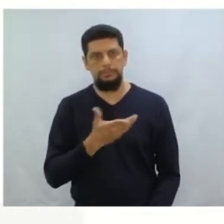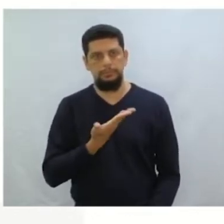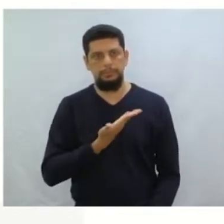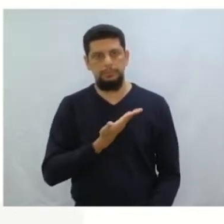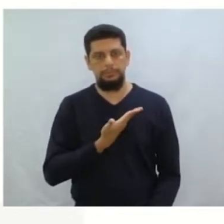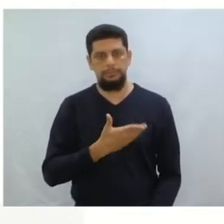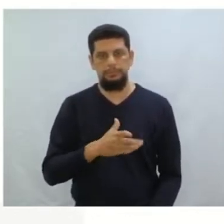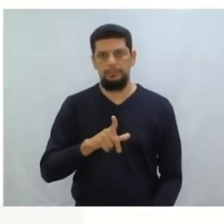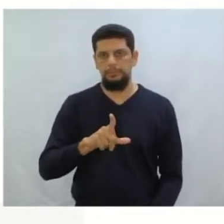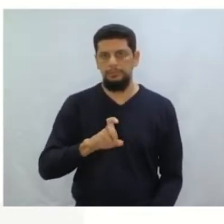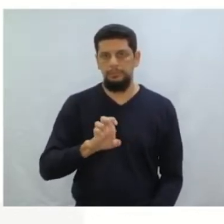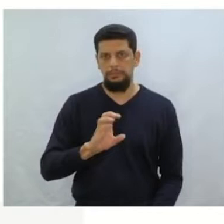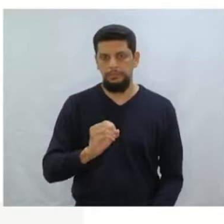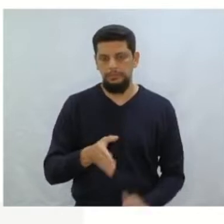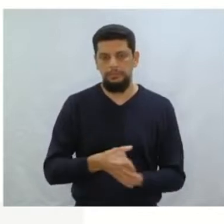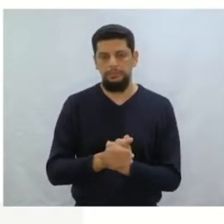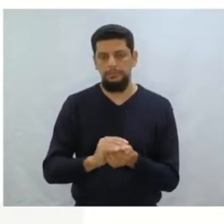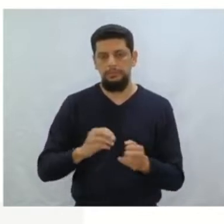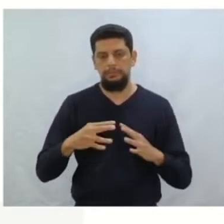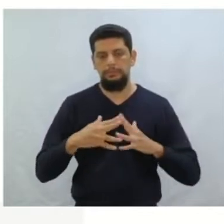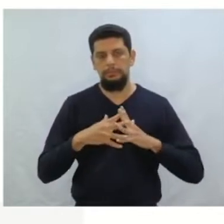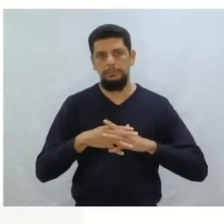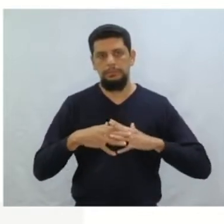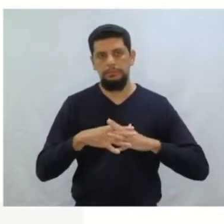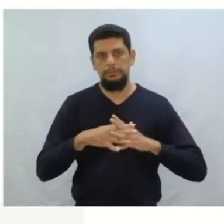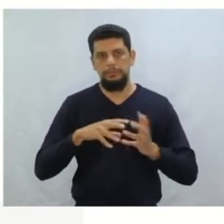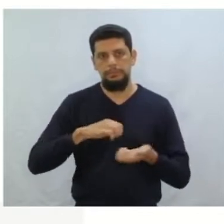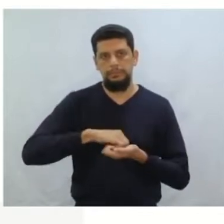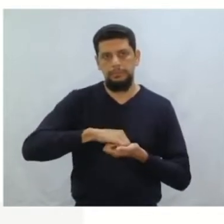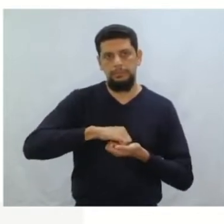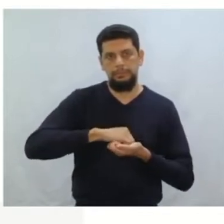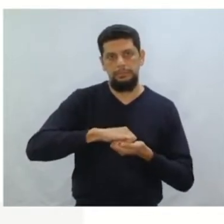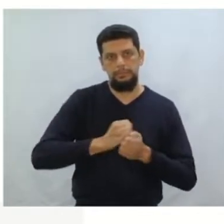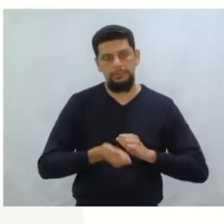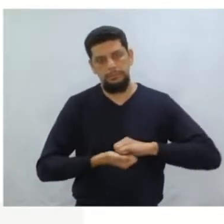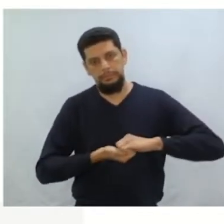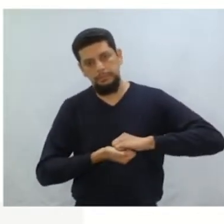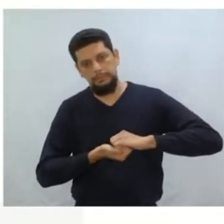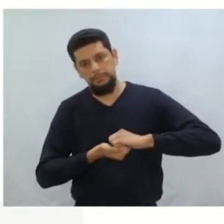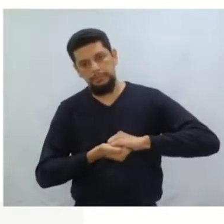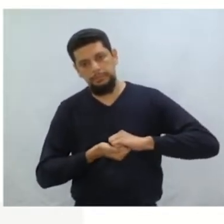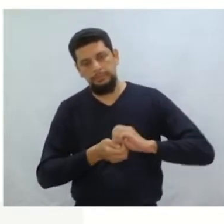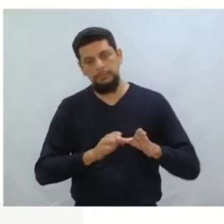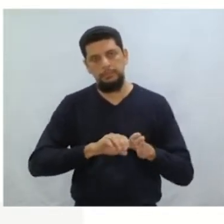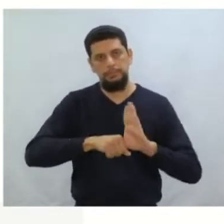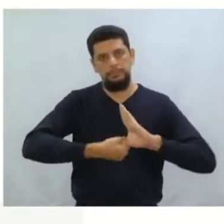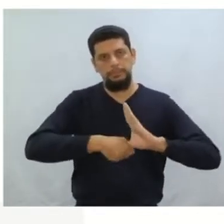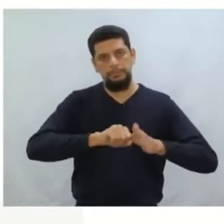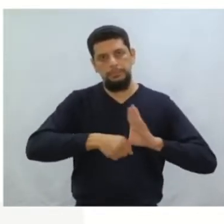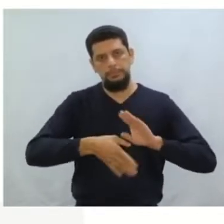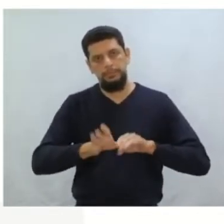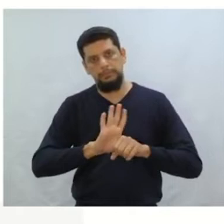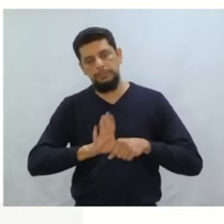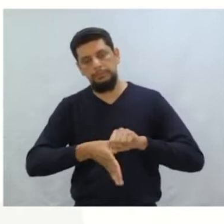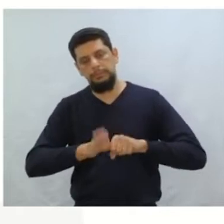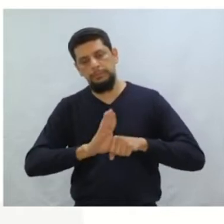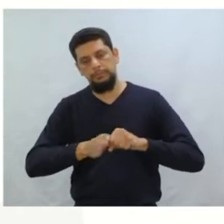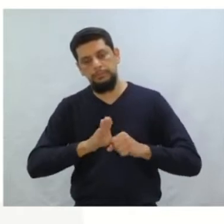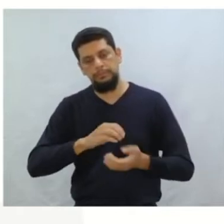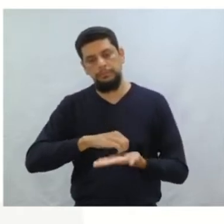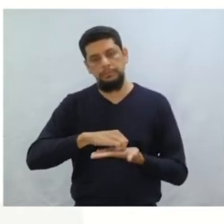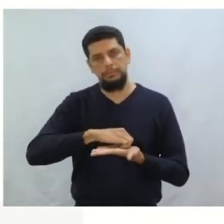que está lavando a mão com sabão. Olha só. Bem direitinho lá nas pontinhas.